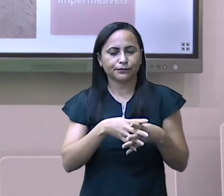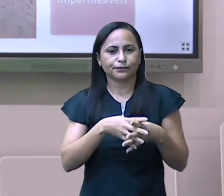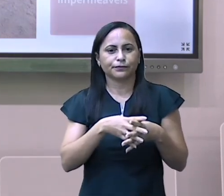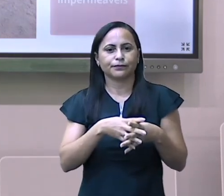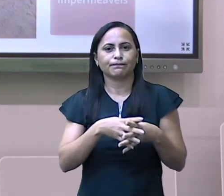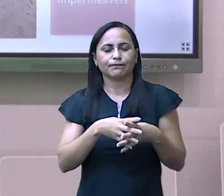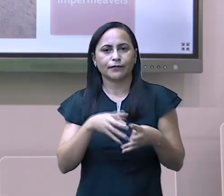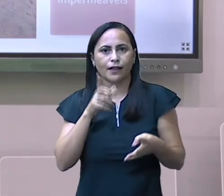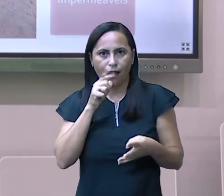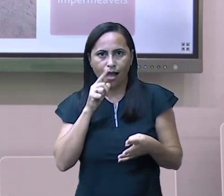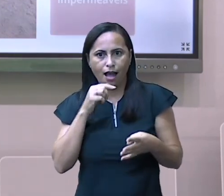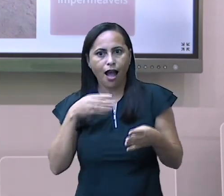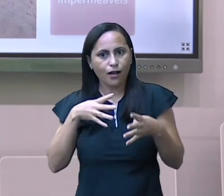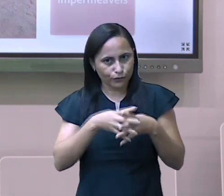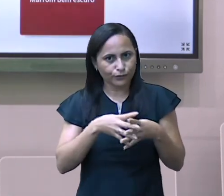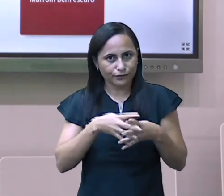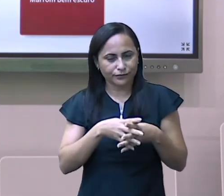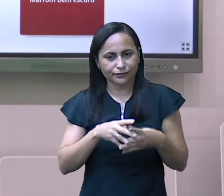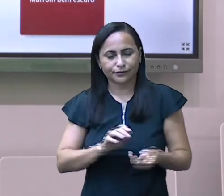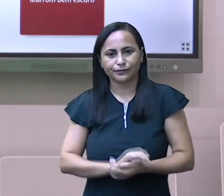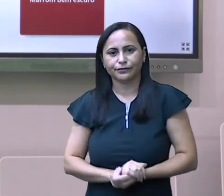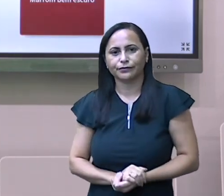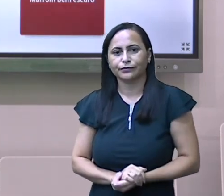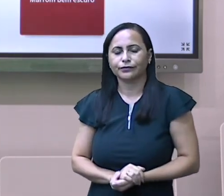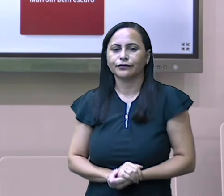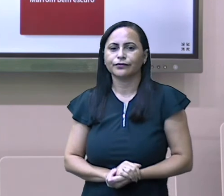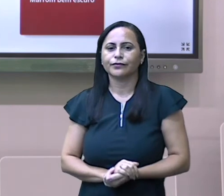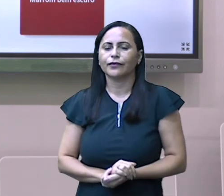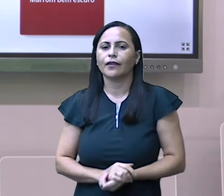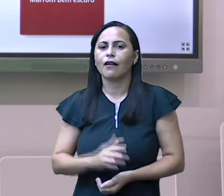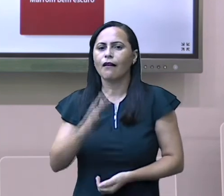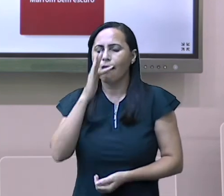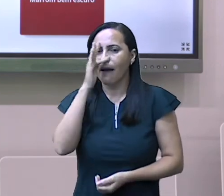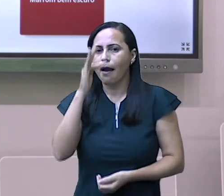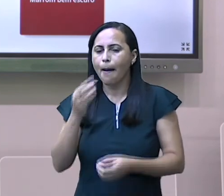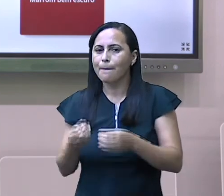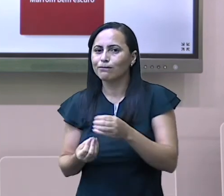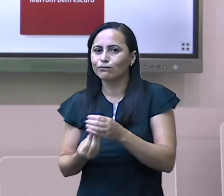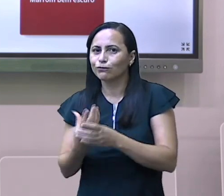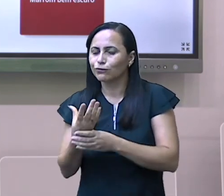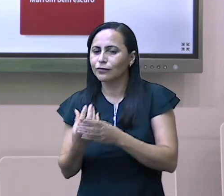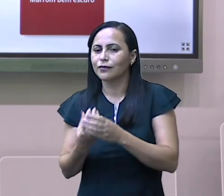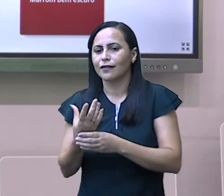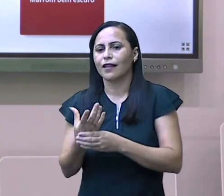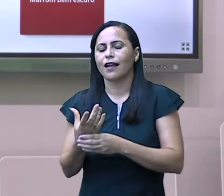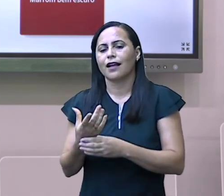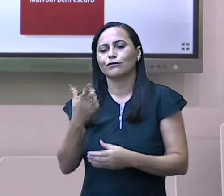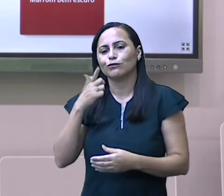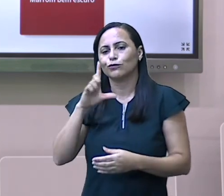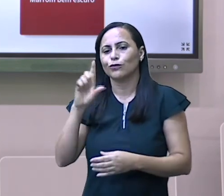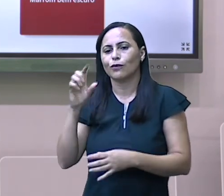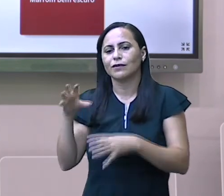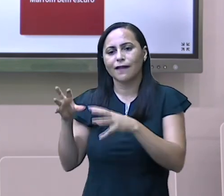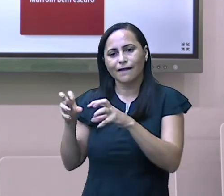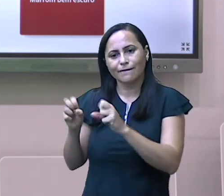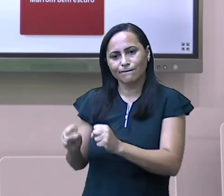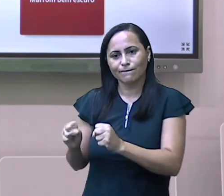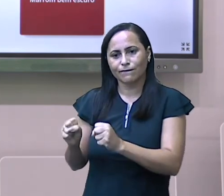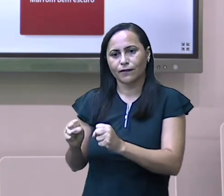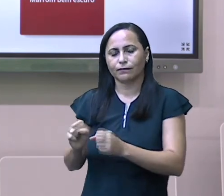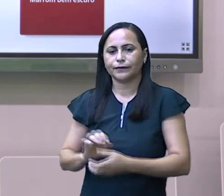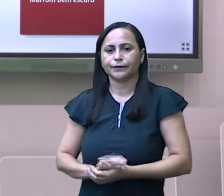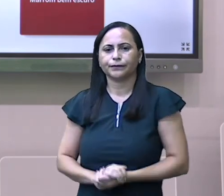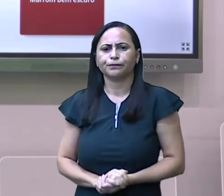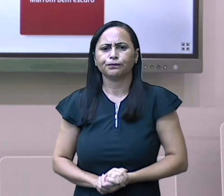A água consegue penetrar. A planta só não desenvolve porque não consegue, né? A raiz não consegue se firmar. Solos ricos